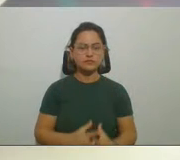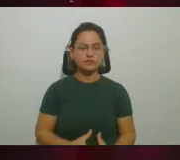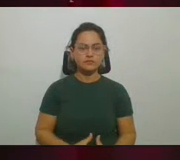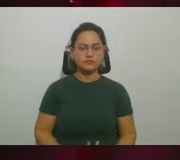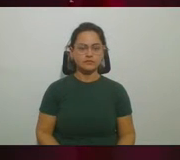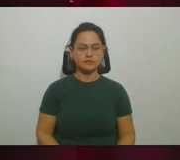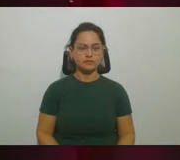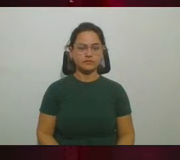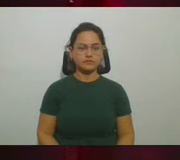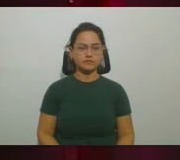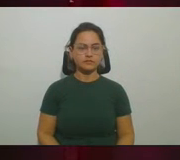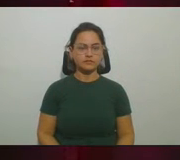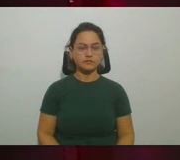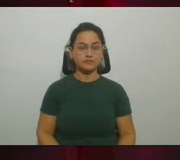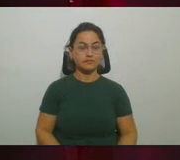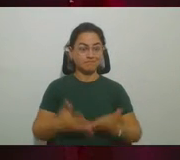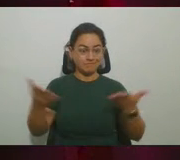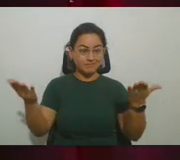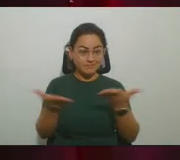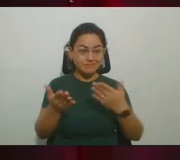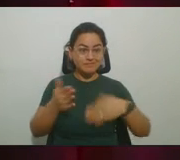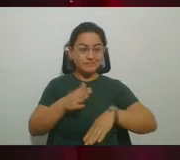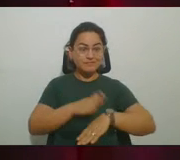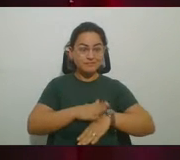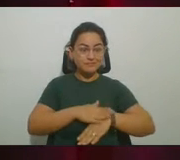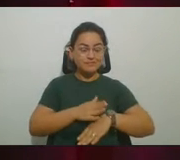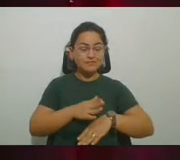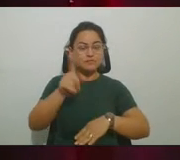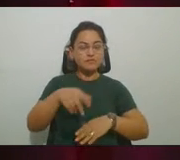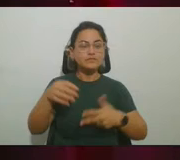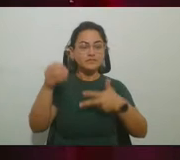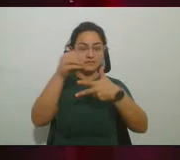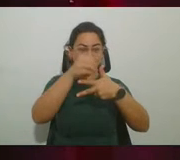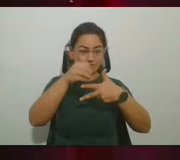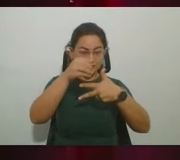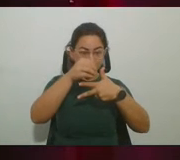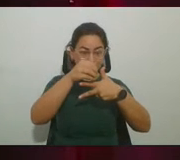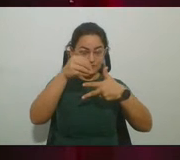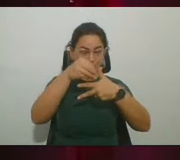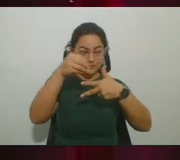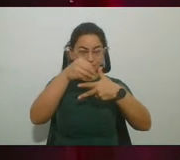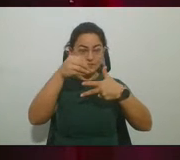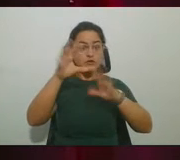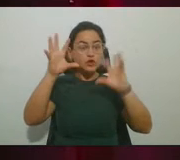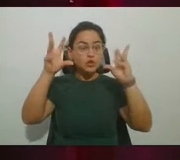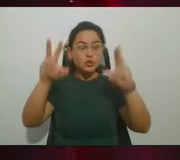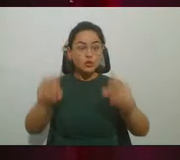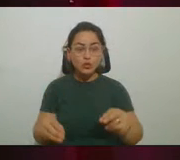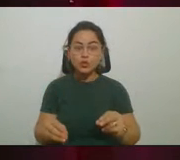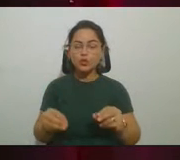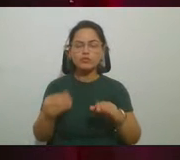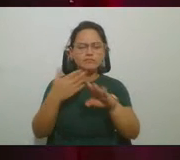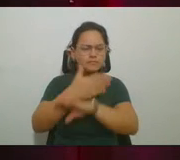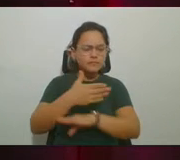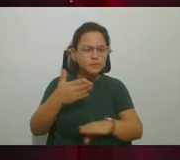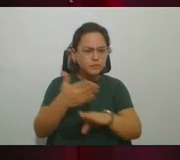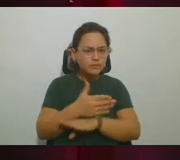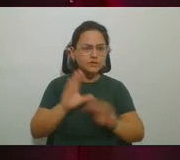Neste momento, senhoras e senhores, em nome da Unesc e de todos os envolvidos no